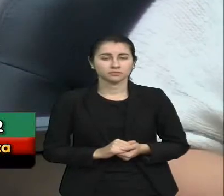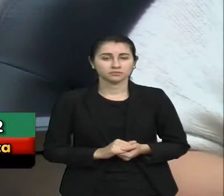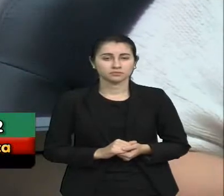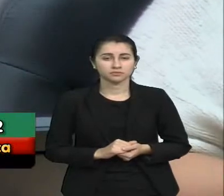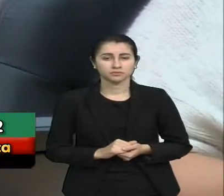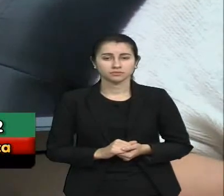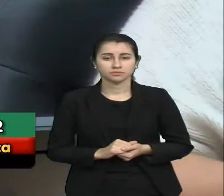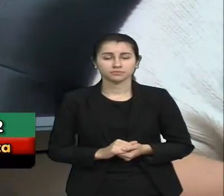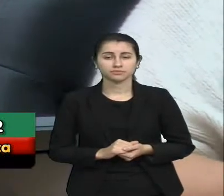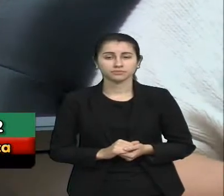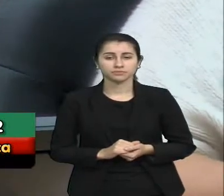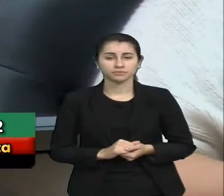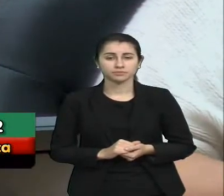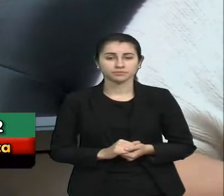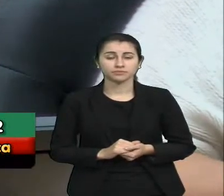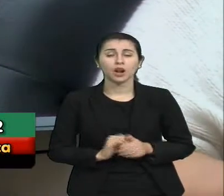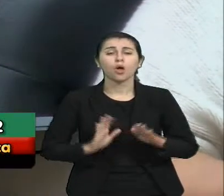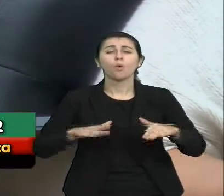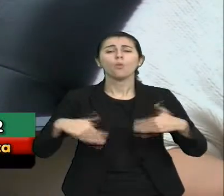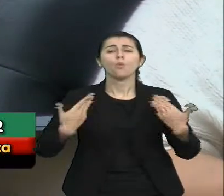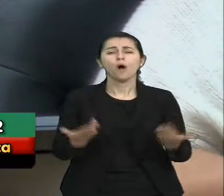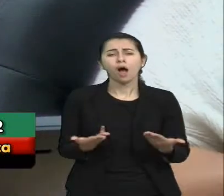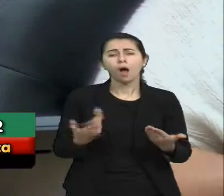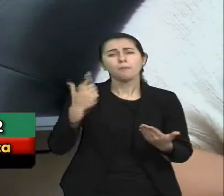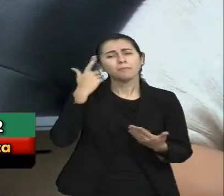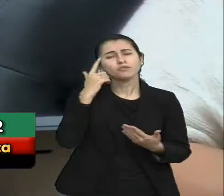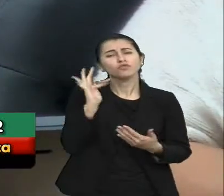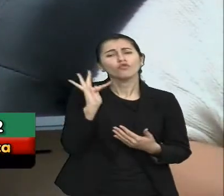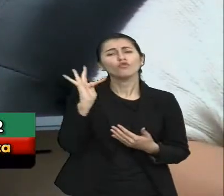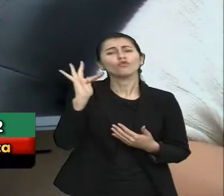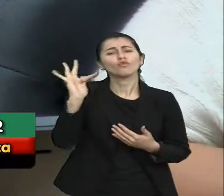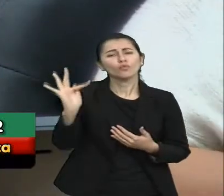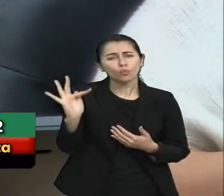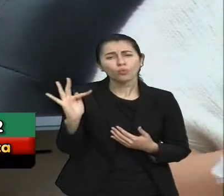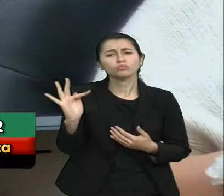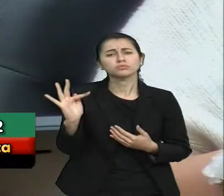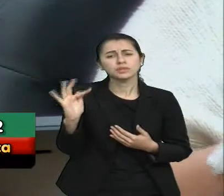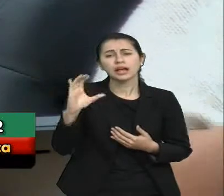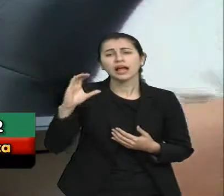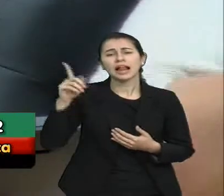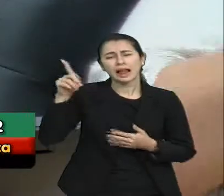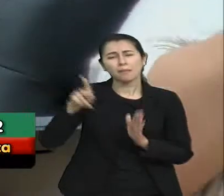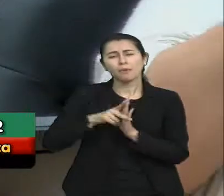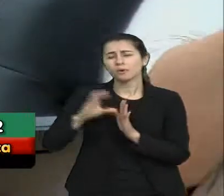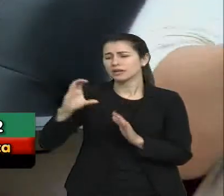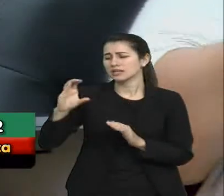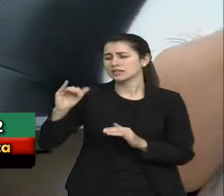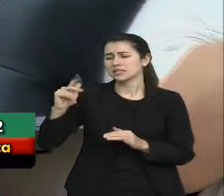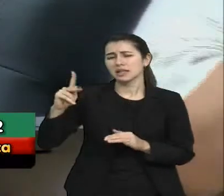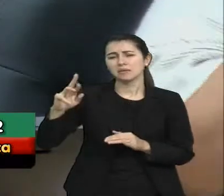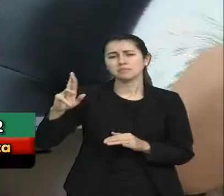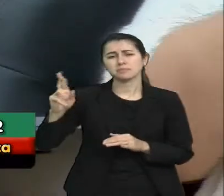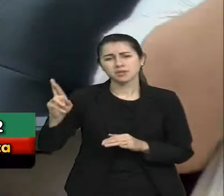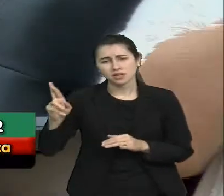próximo... Qual o próximo passo da CEPIR para que a luta contra a intolerância religiosa